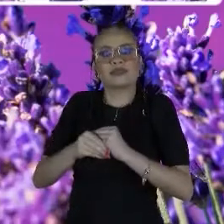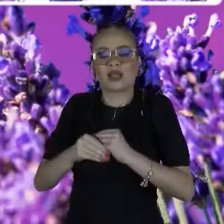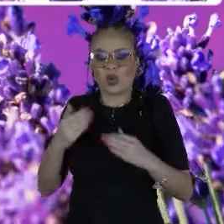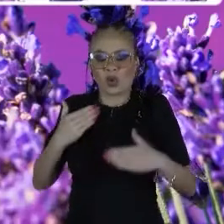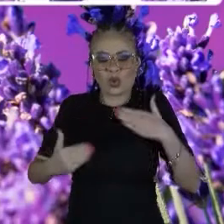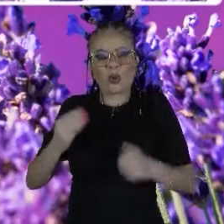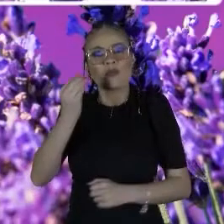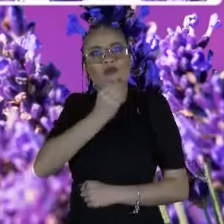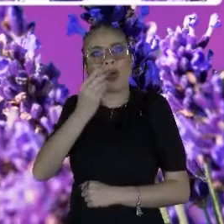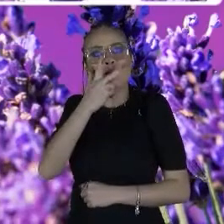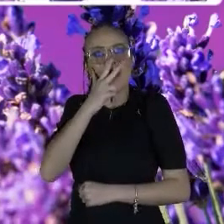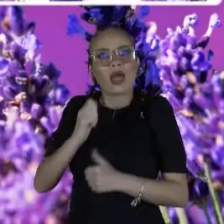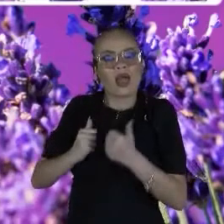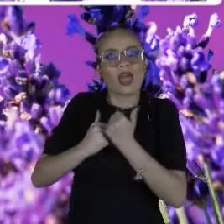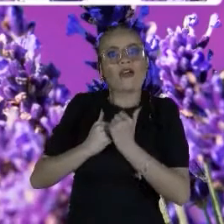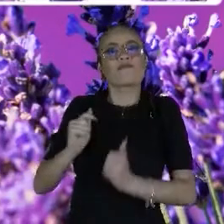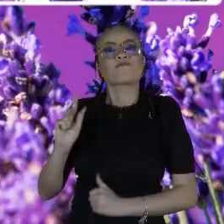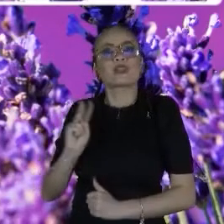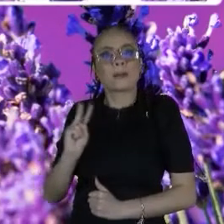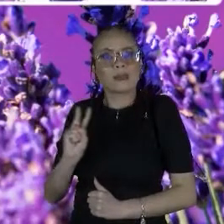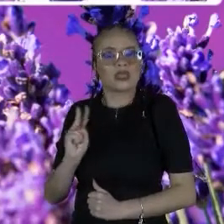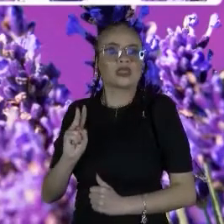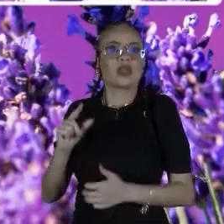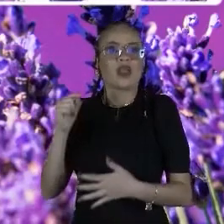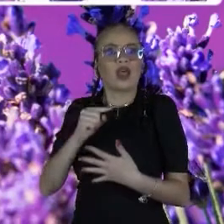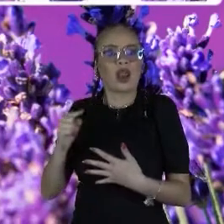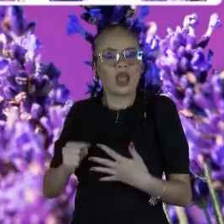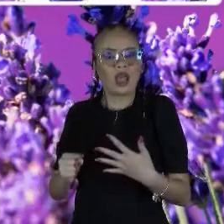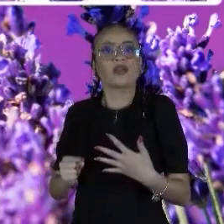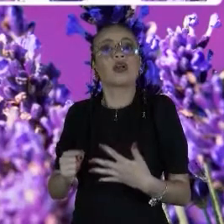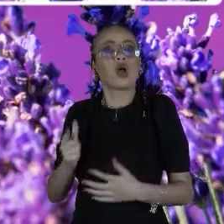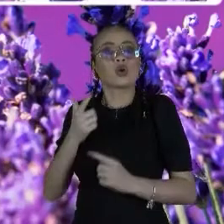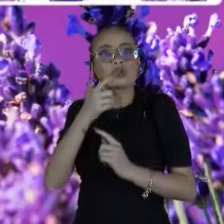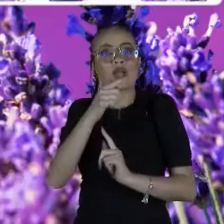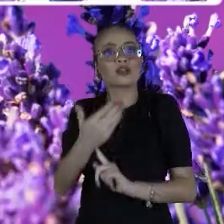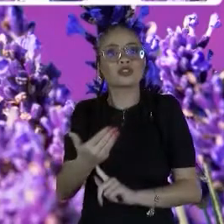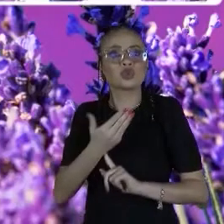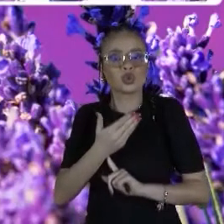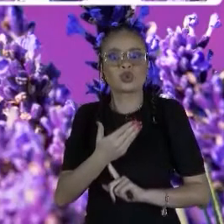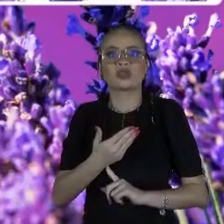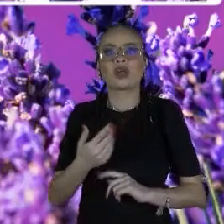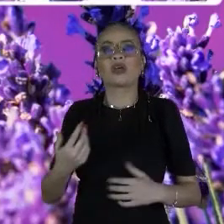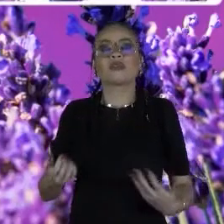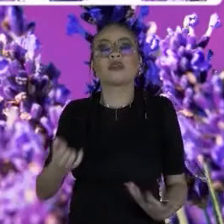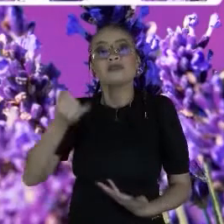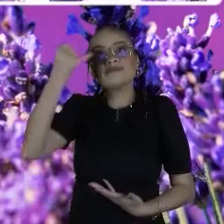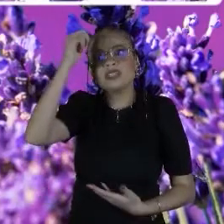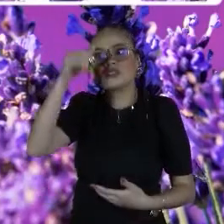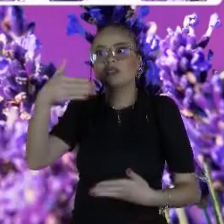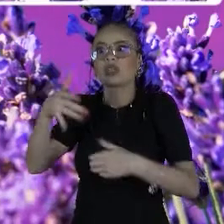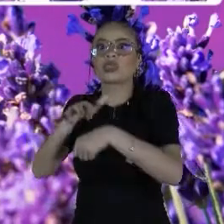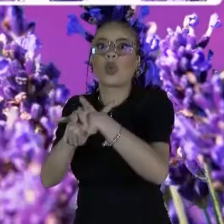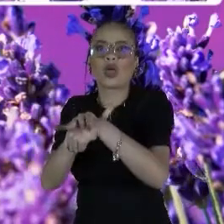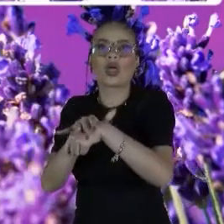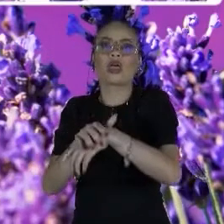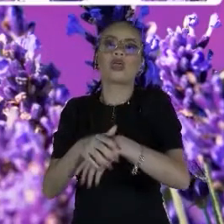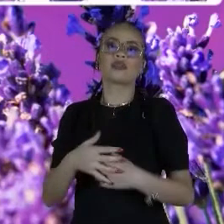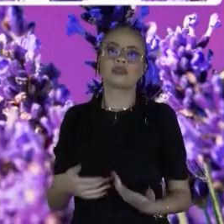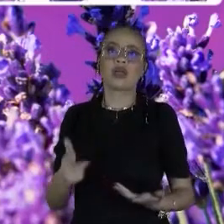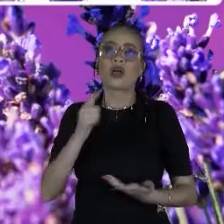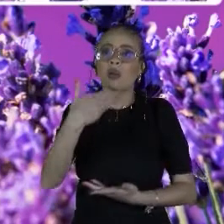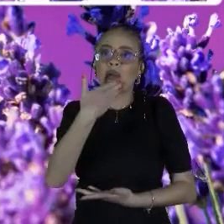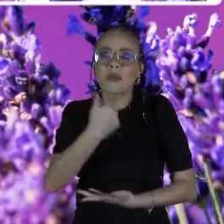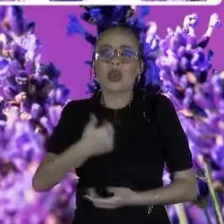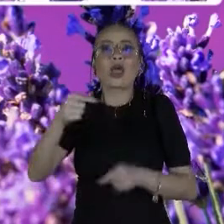supplements você tem uma suplementação alimentar você pensar na prevenção é sempre o melhor e o mais